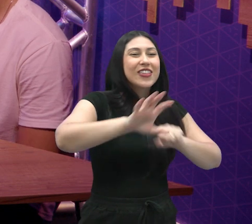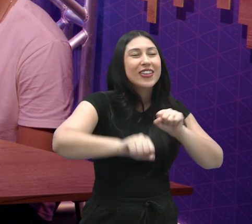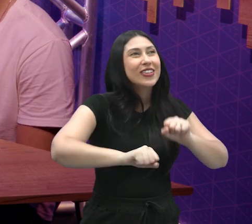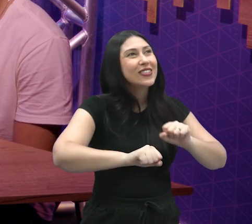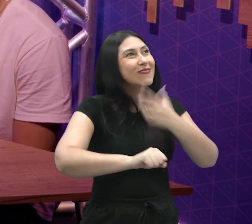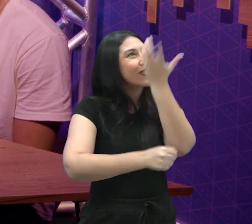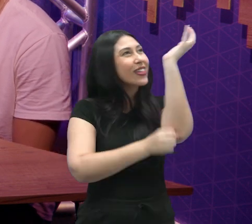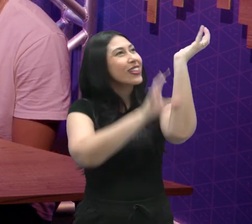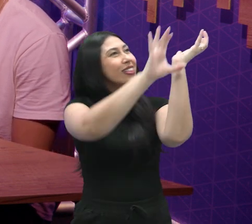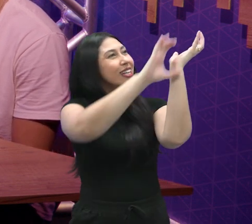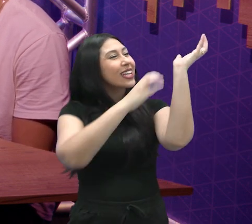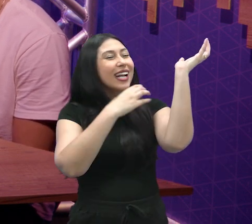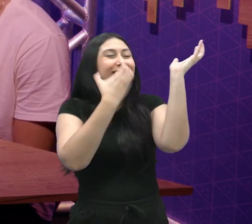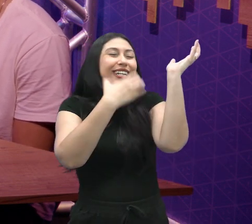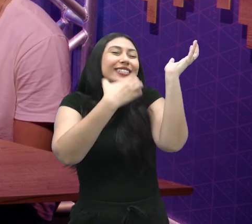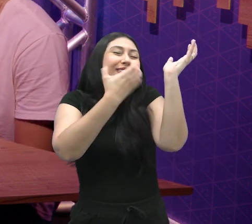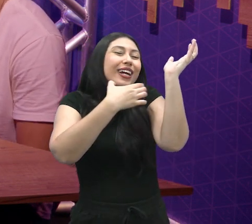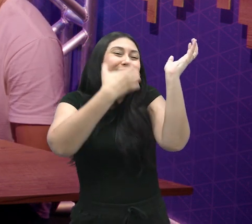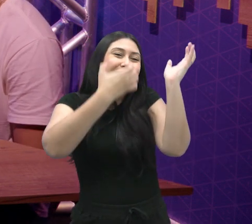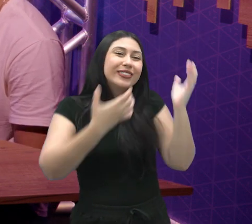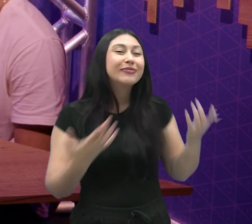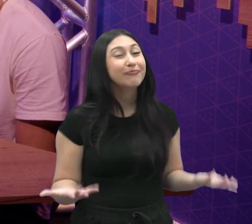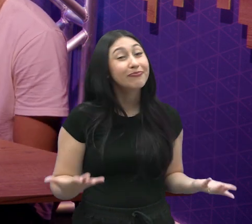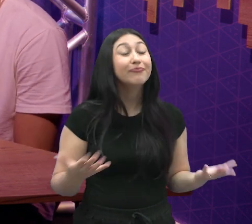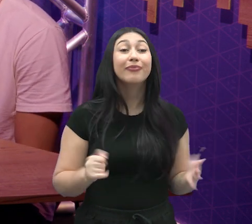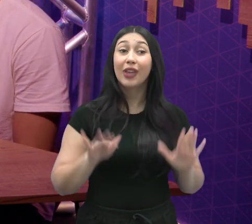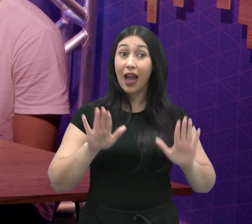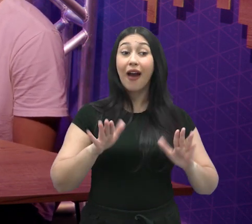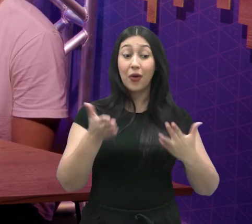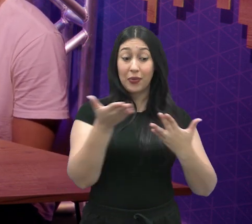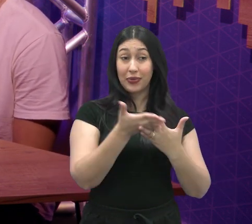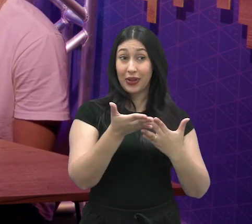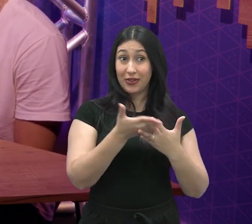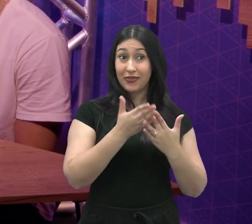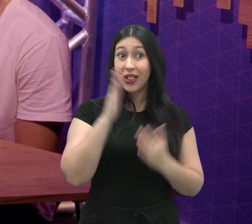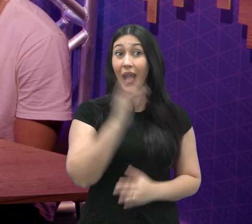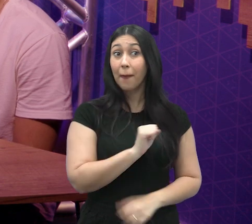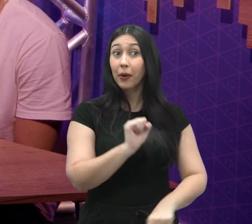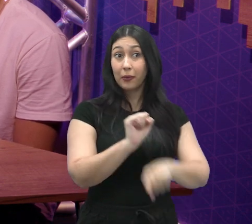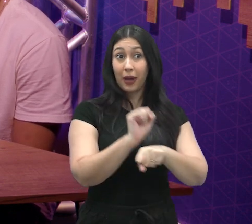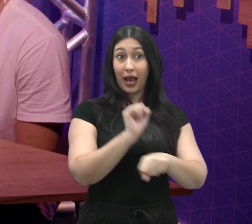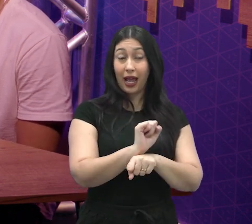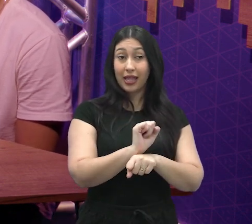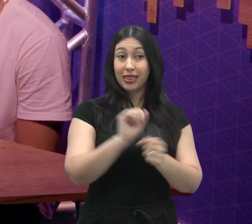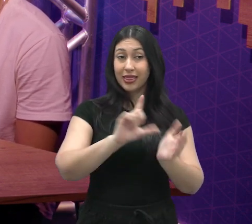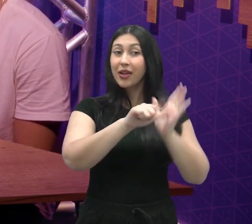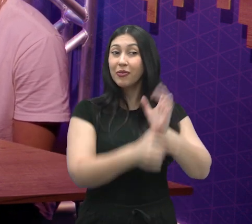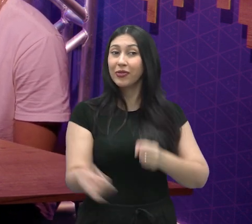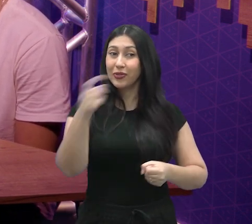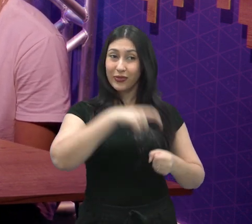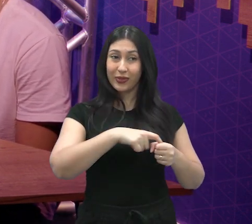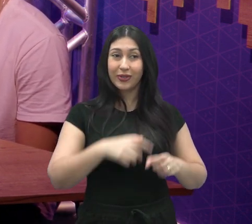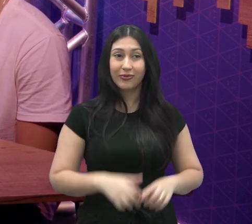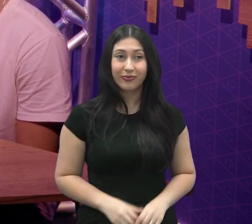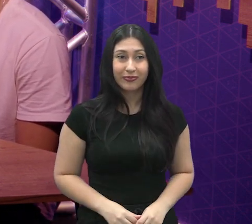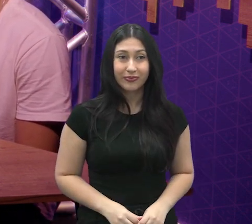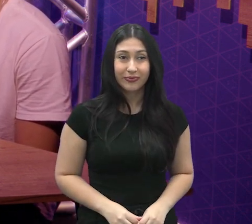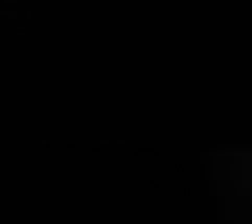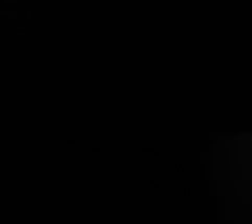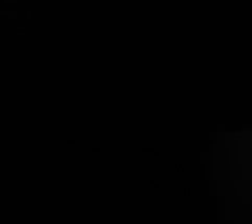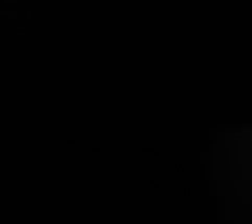colhendo as flores, as frutas, né? É isso, a gente vai para um rápido intervalo, mas fica por aí que a gente vai concluir esse